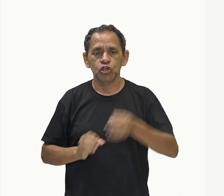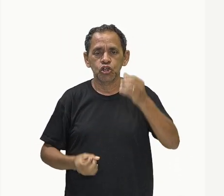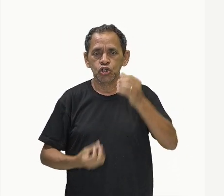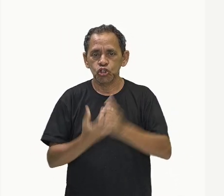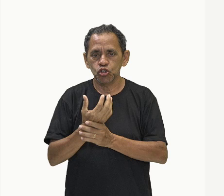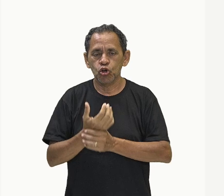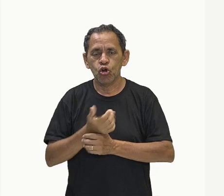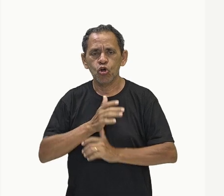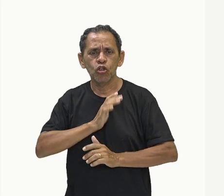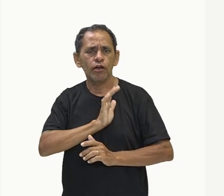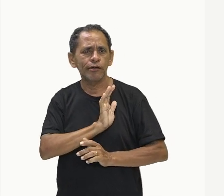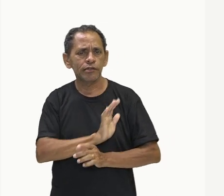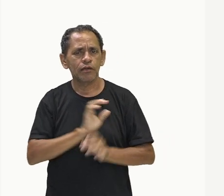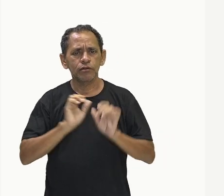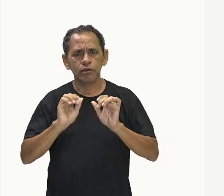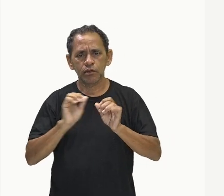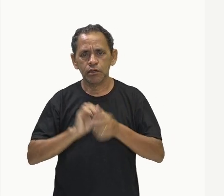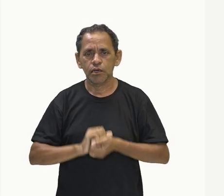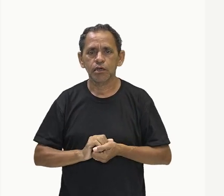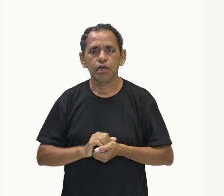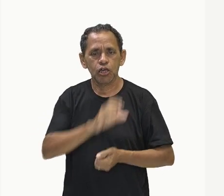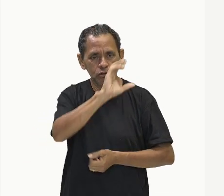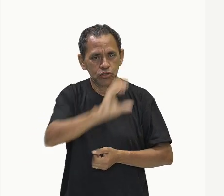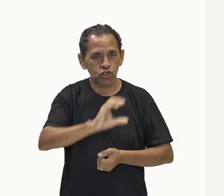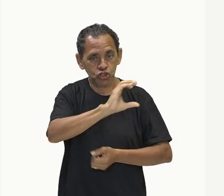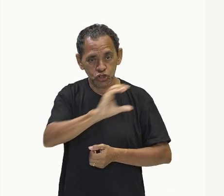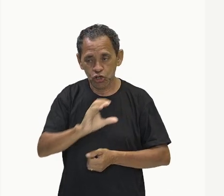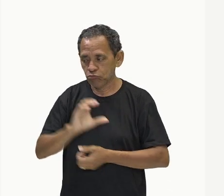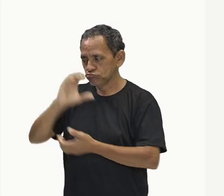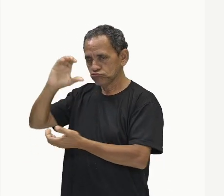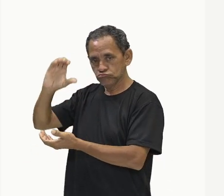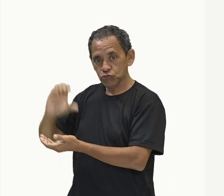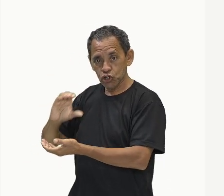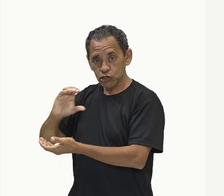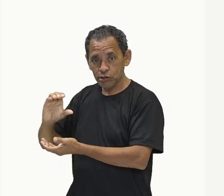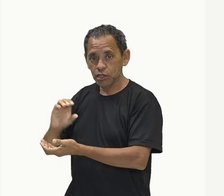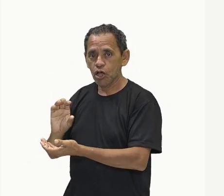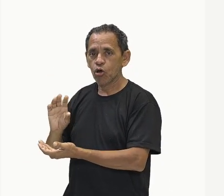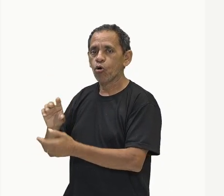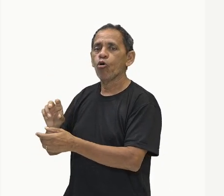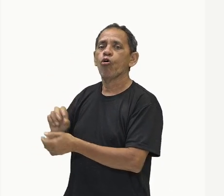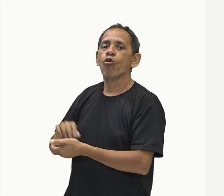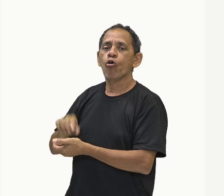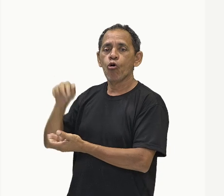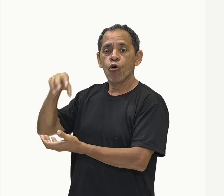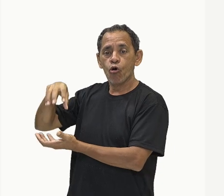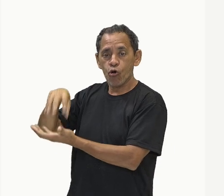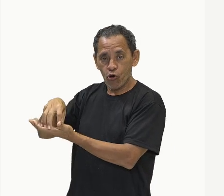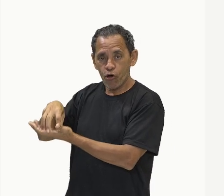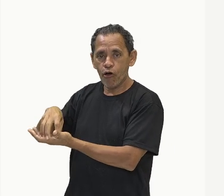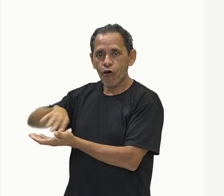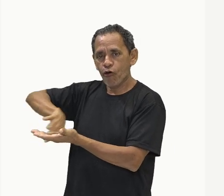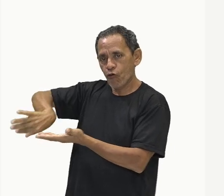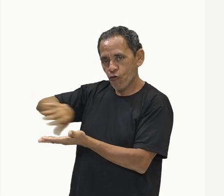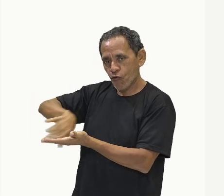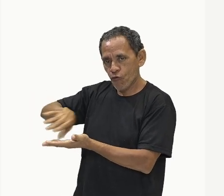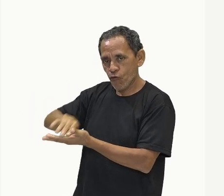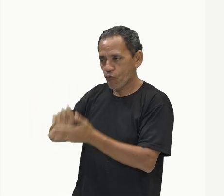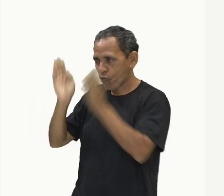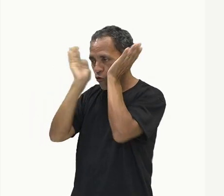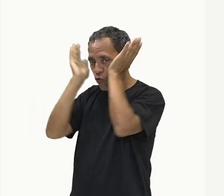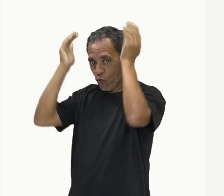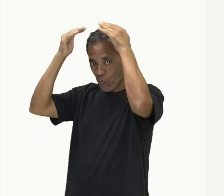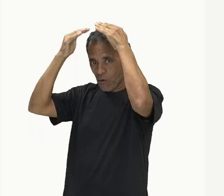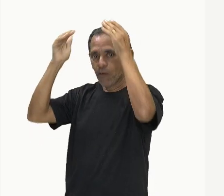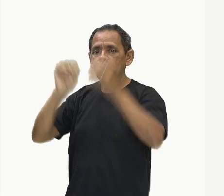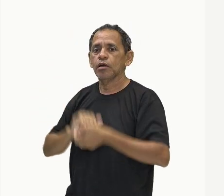ortodoxos. Assim, da mesma maneira, a Igreja Ortodoxa excomungou o Papa Leão IX. Vocês estão vendo aí, tá,